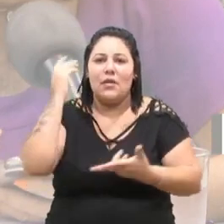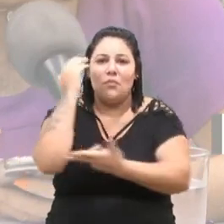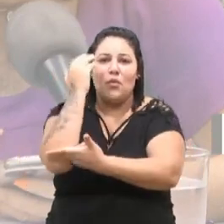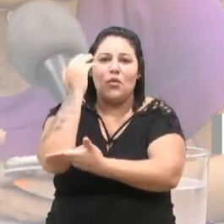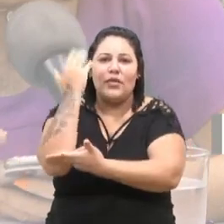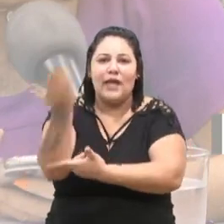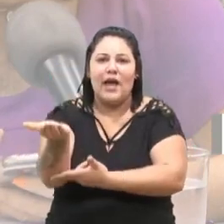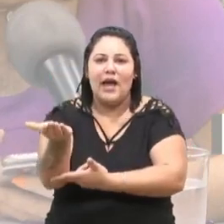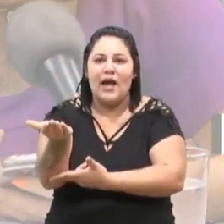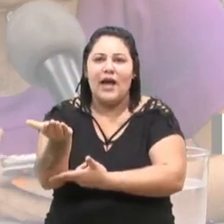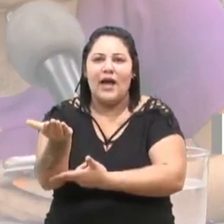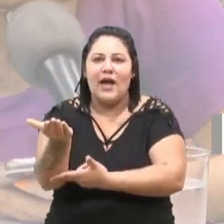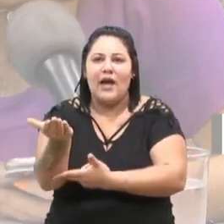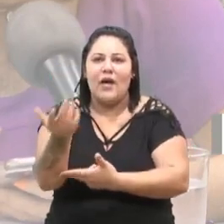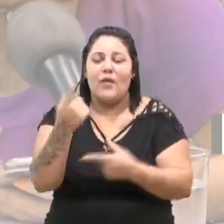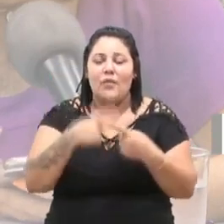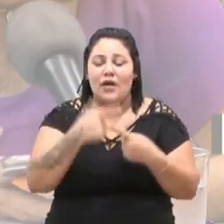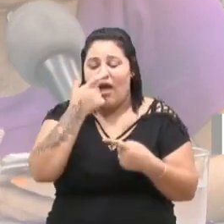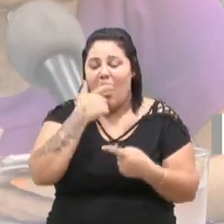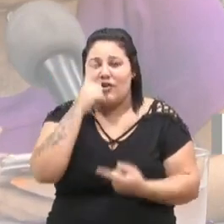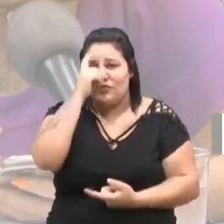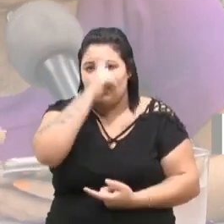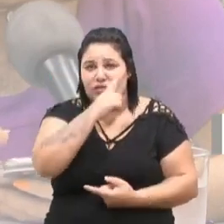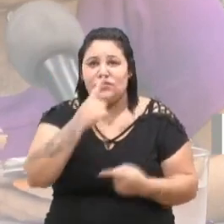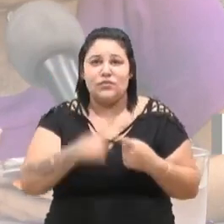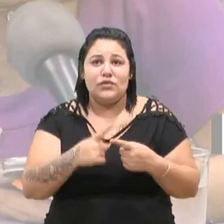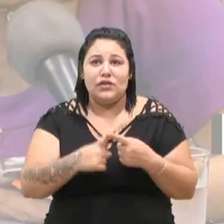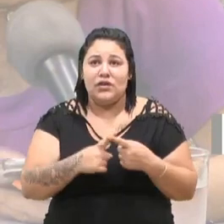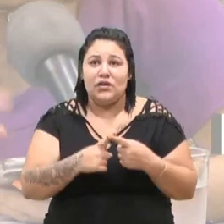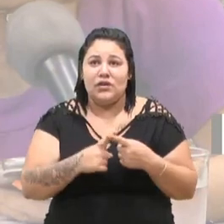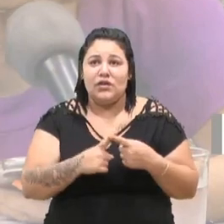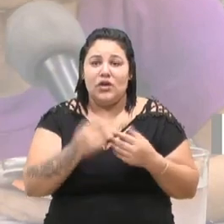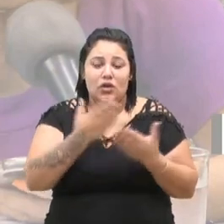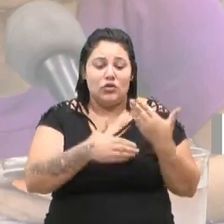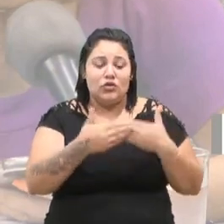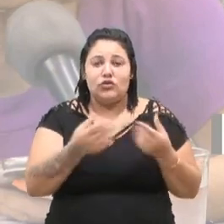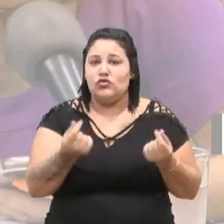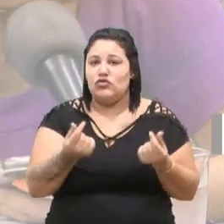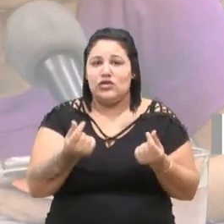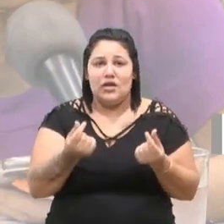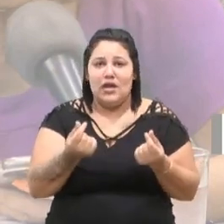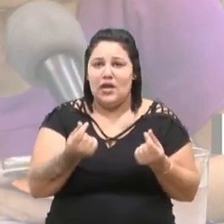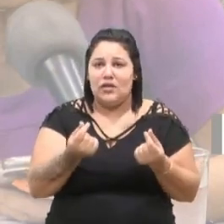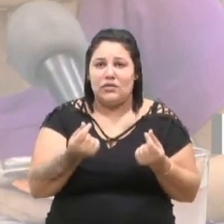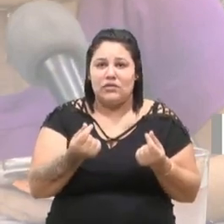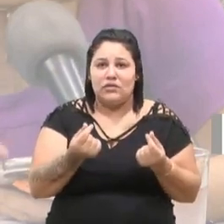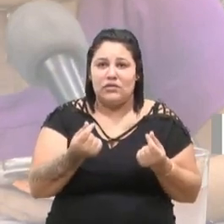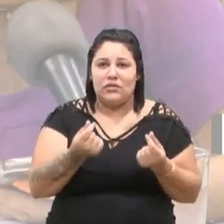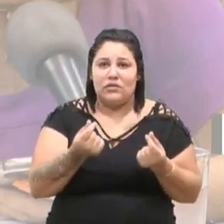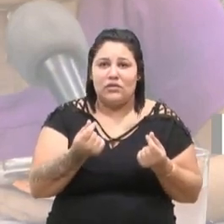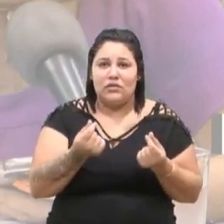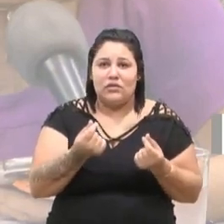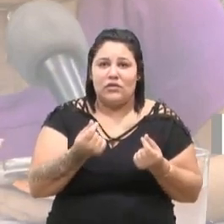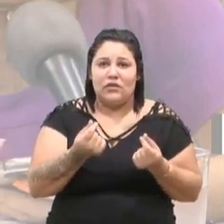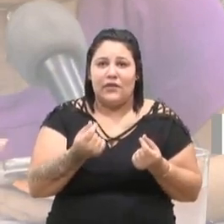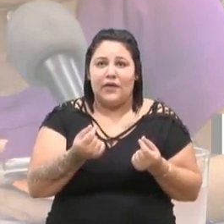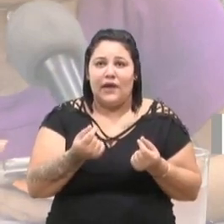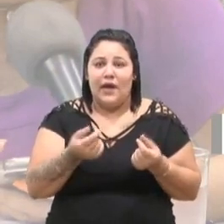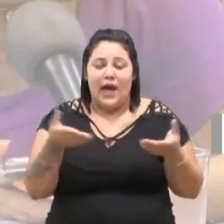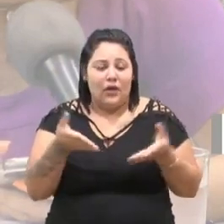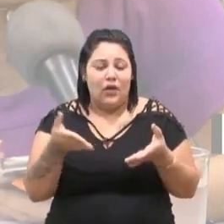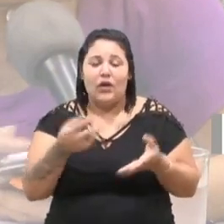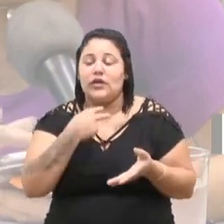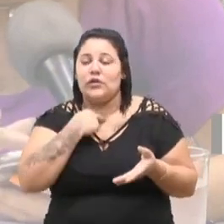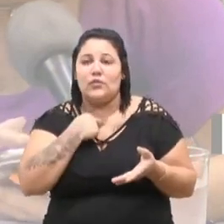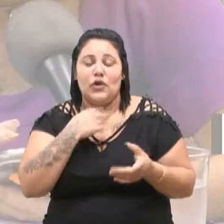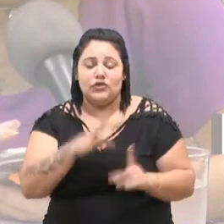olha, acho que vai ser difícil, porque está tudo destinado à festa da uva. Todas as secretarias que tu liga, agora não dá, porque tem que